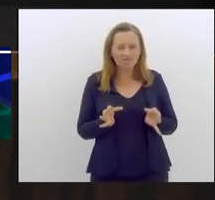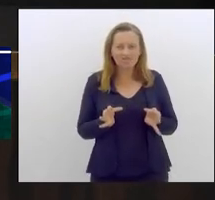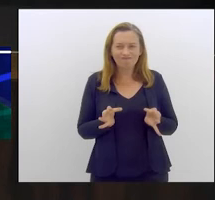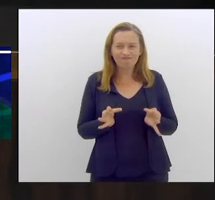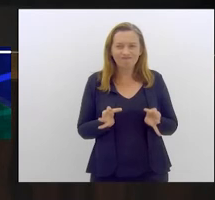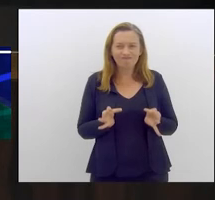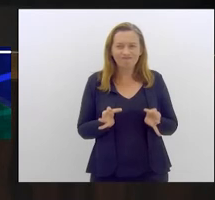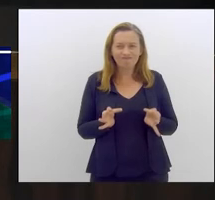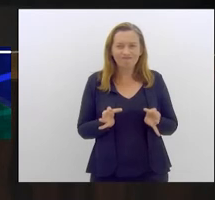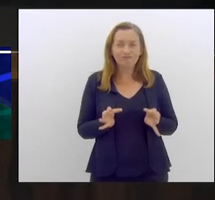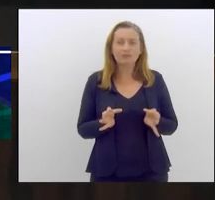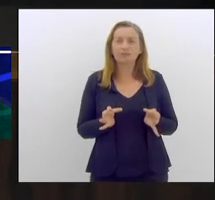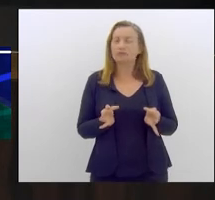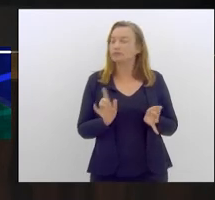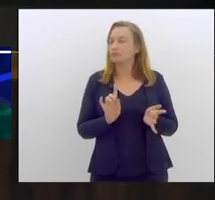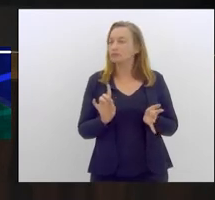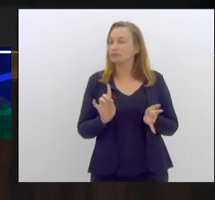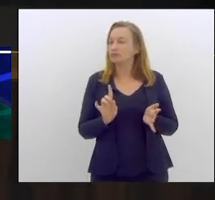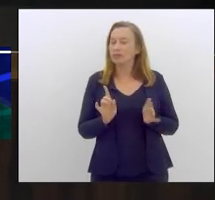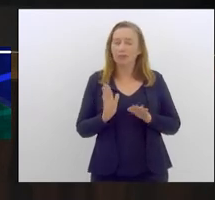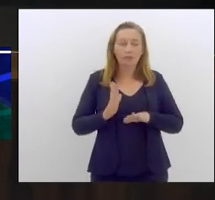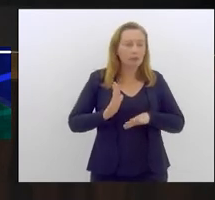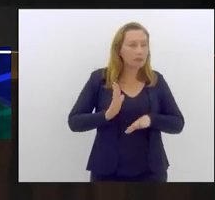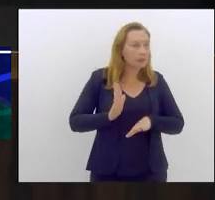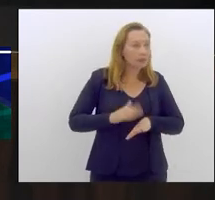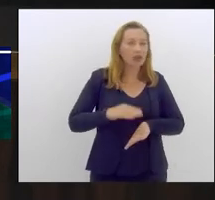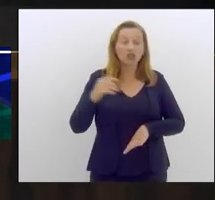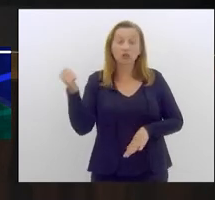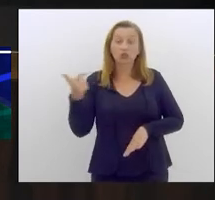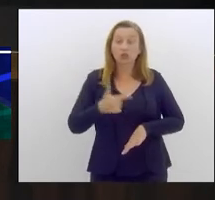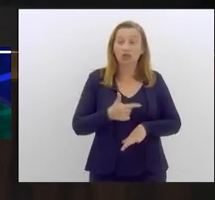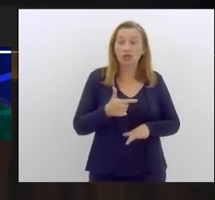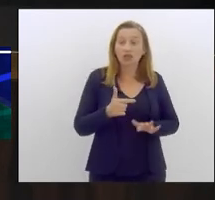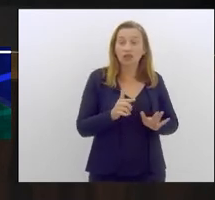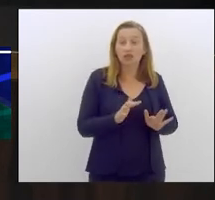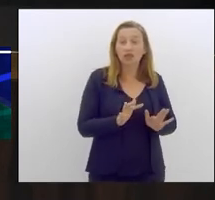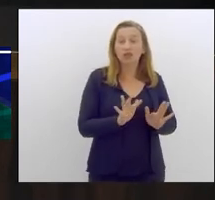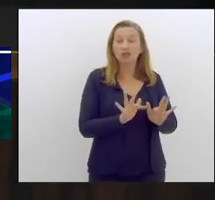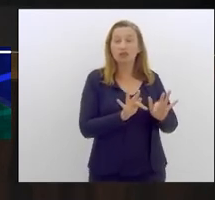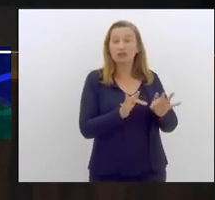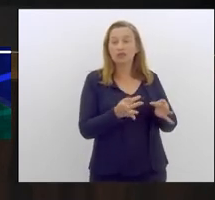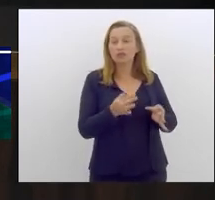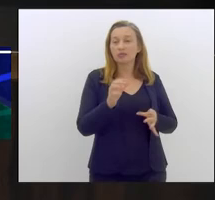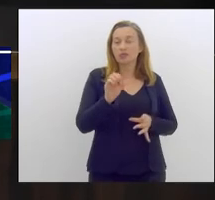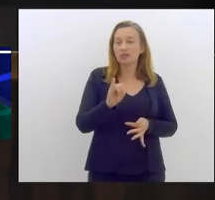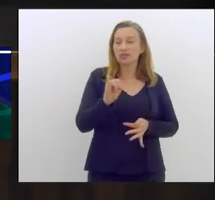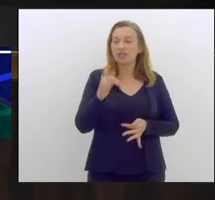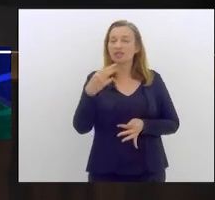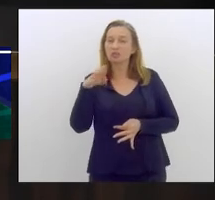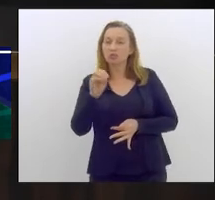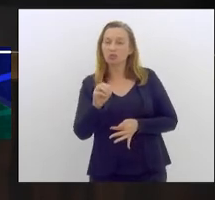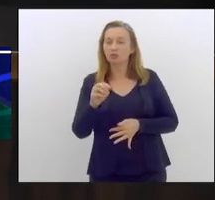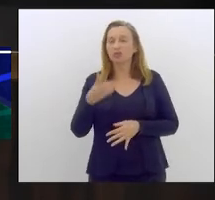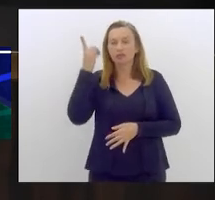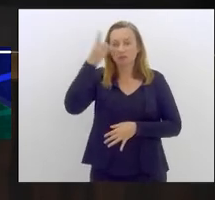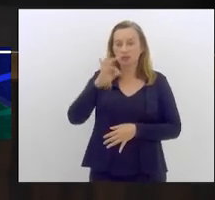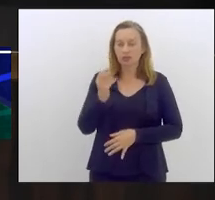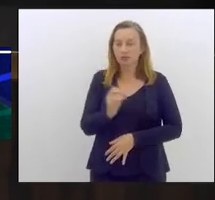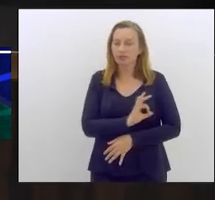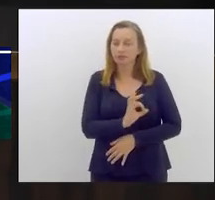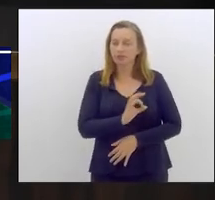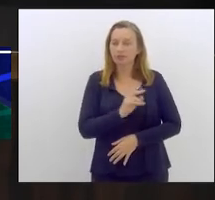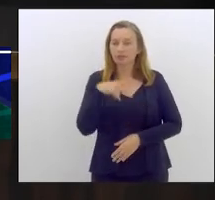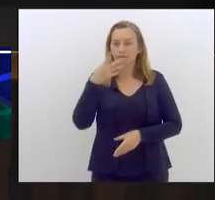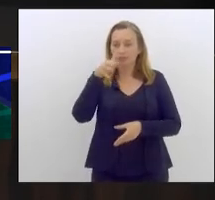um símbolo, mas vai para muito além de um símbolo. Deputada Marta Rocha, para a declaração de